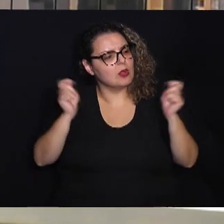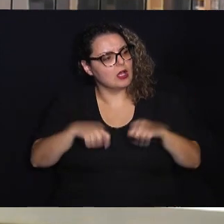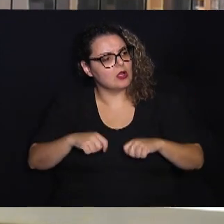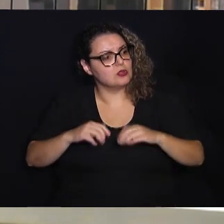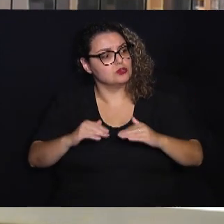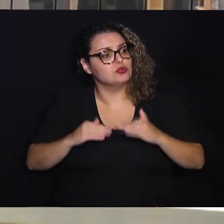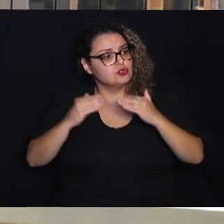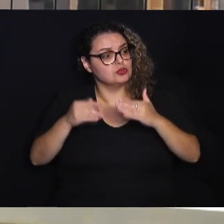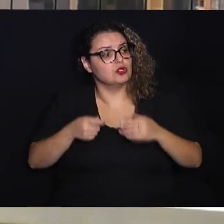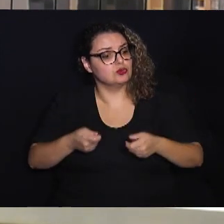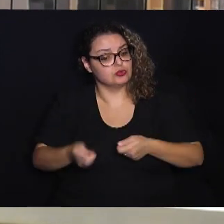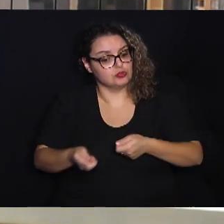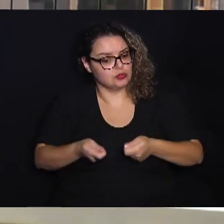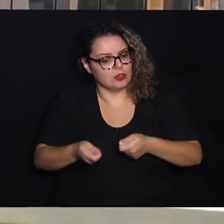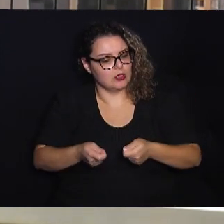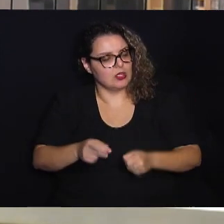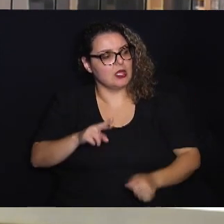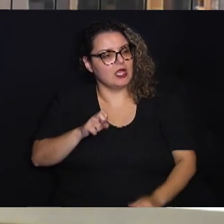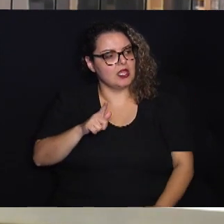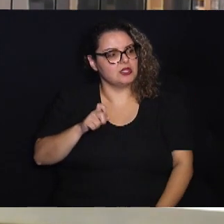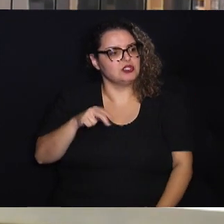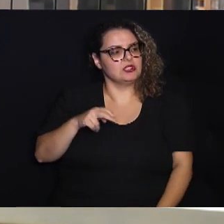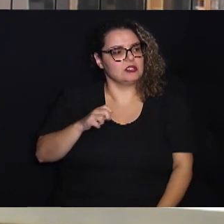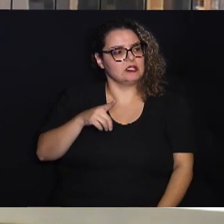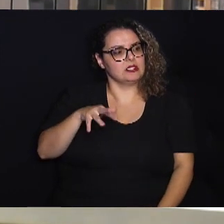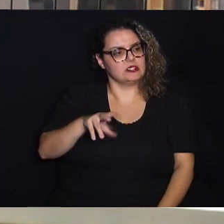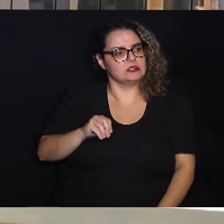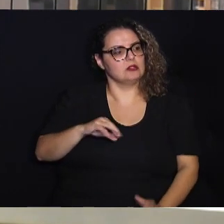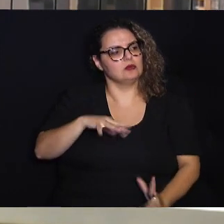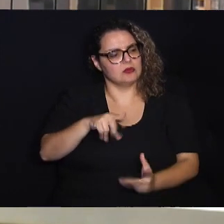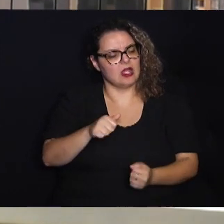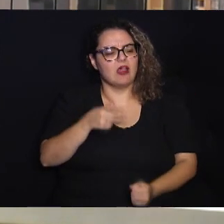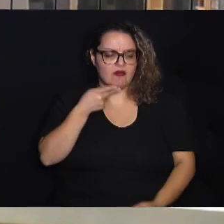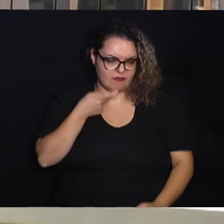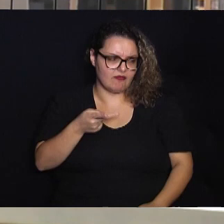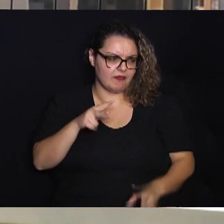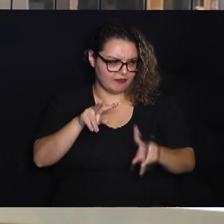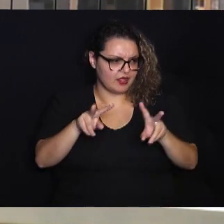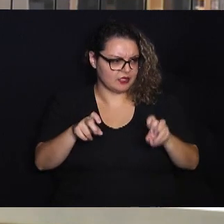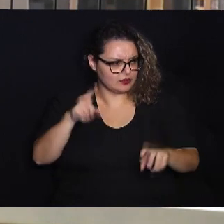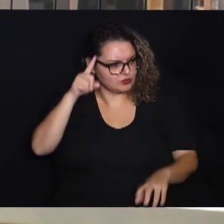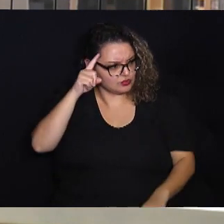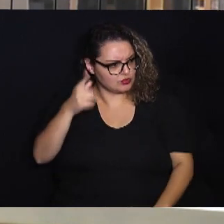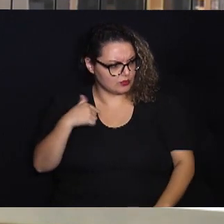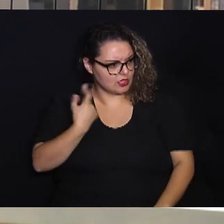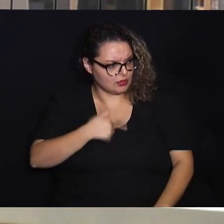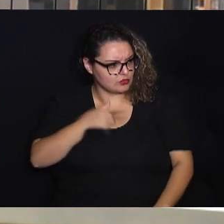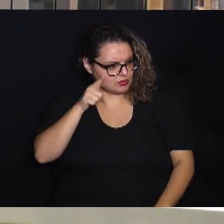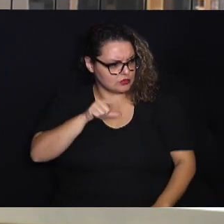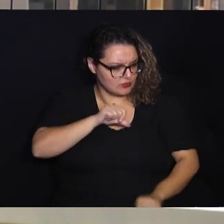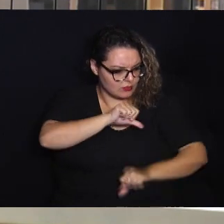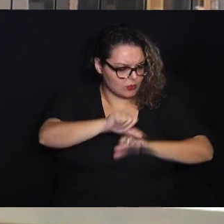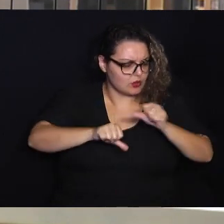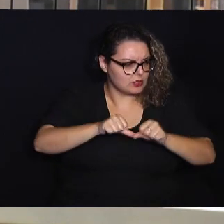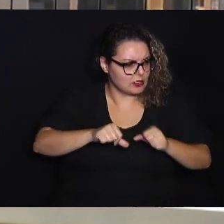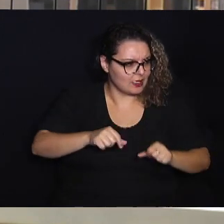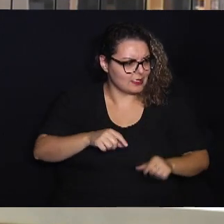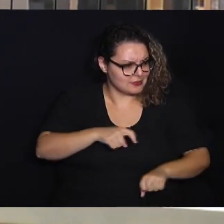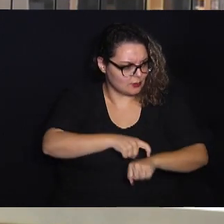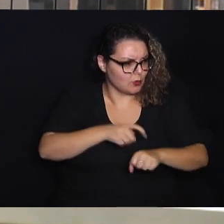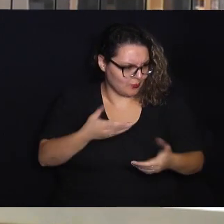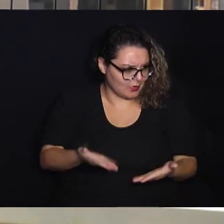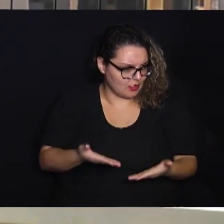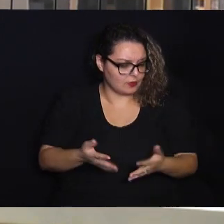sobre a capacidade de autorregulação e regeneração do planeta. Ainda se fala nessa questão da data para a gente conseguir reverter